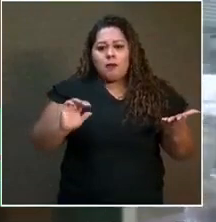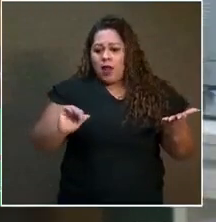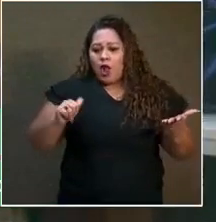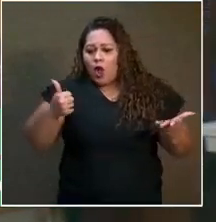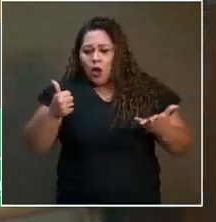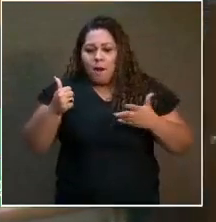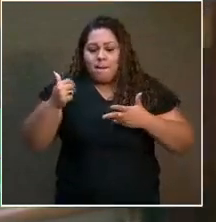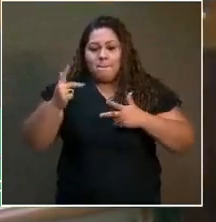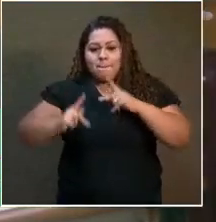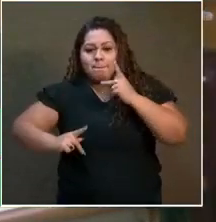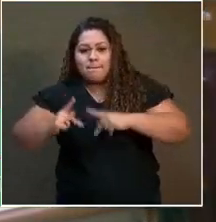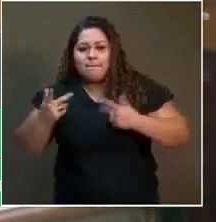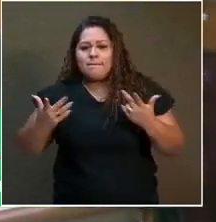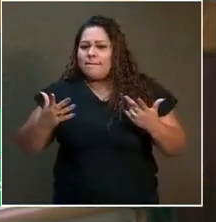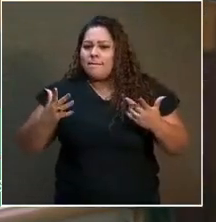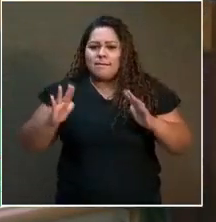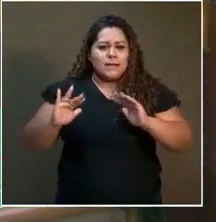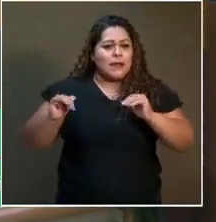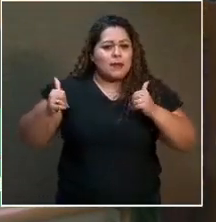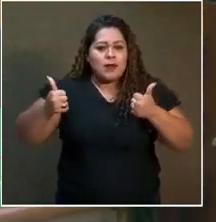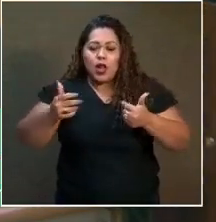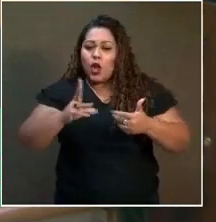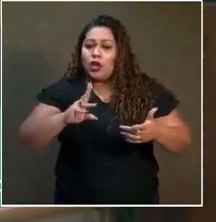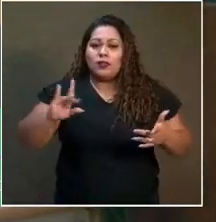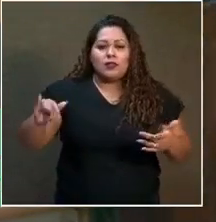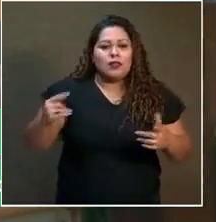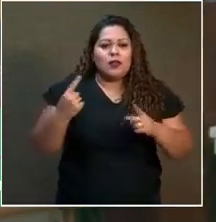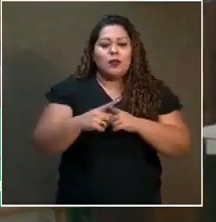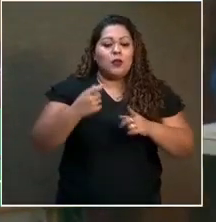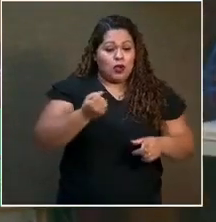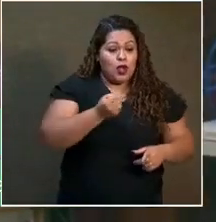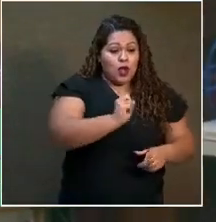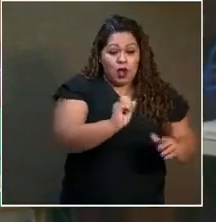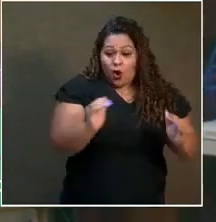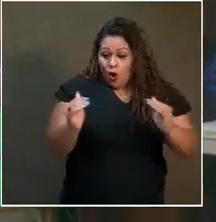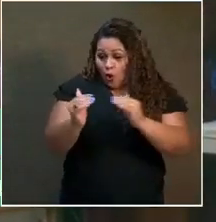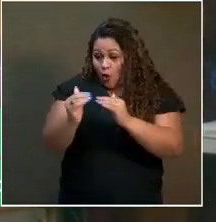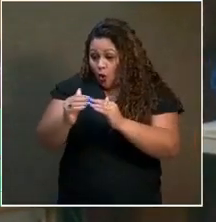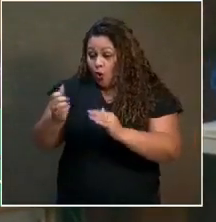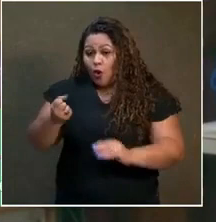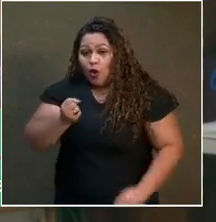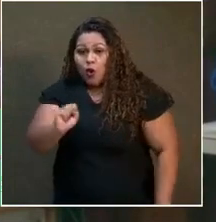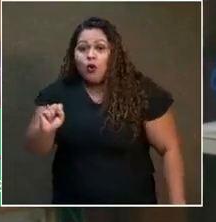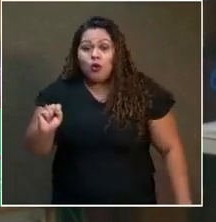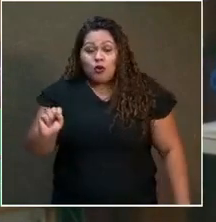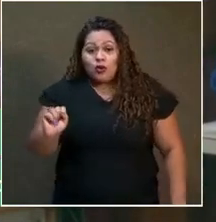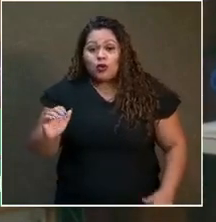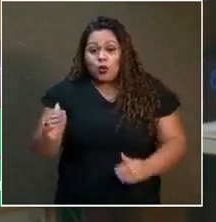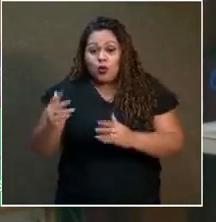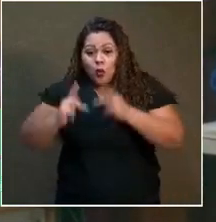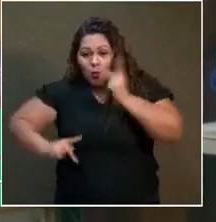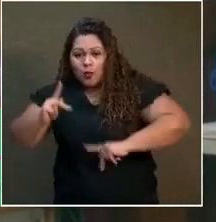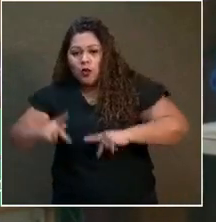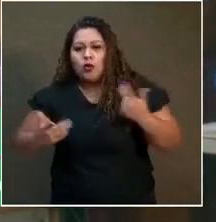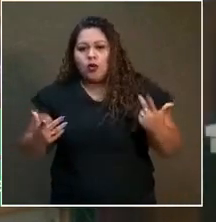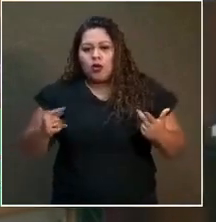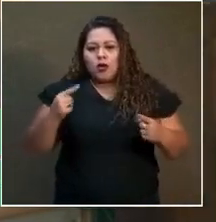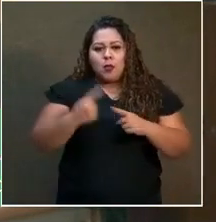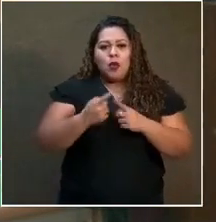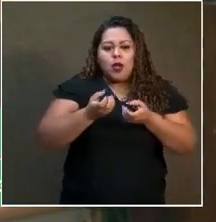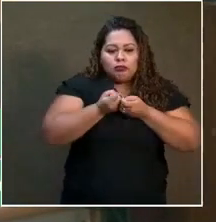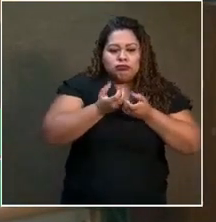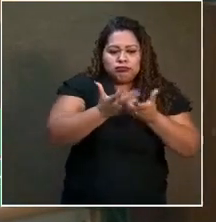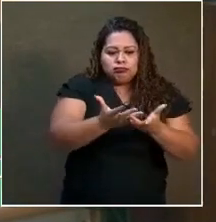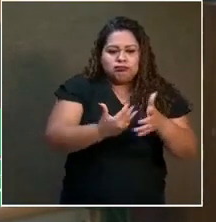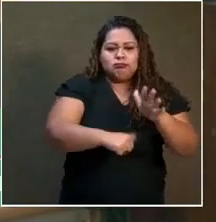o melhor dia da promotoria, porque a defesa concorda com a promotoria que o Cássio cometeu o crime, o Cássio confessou o